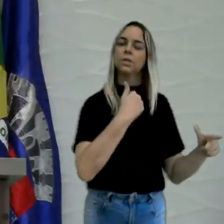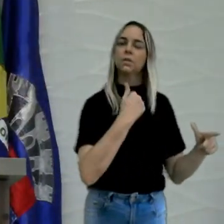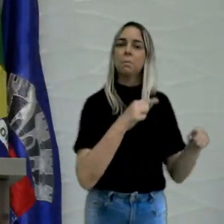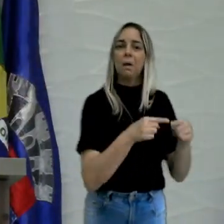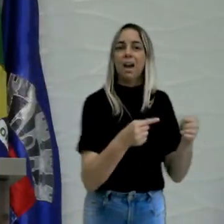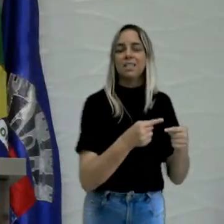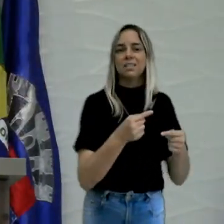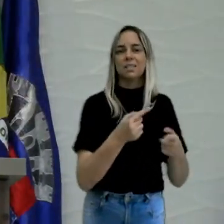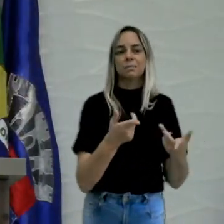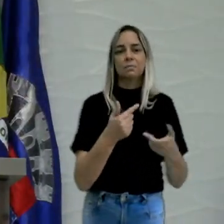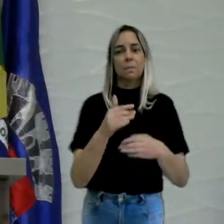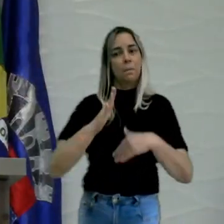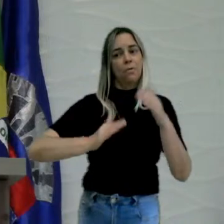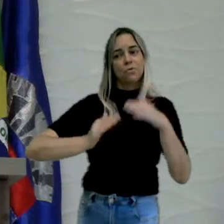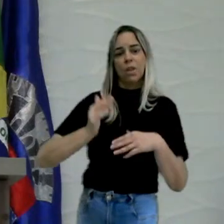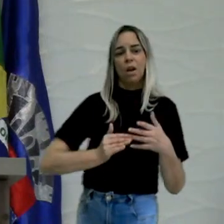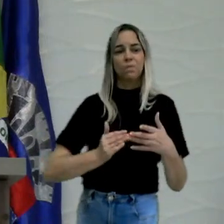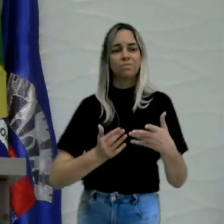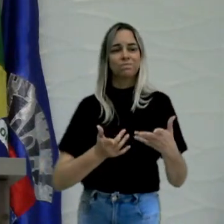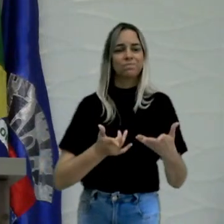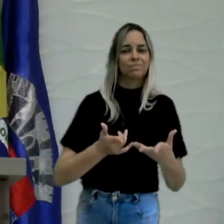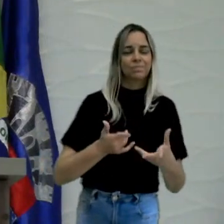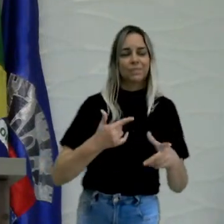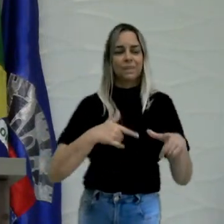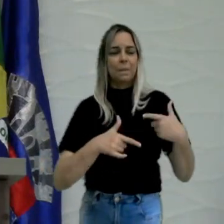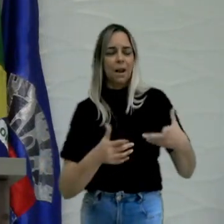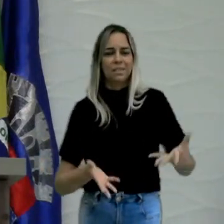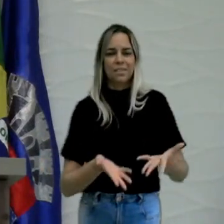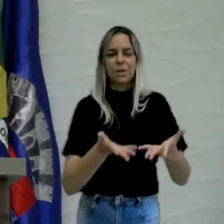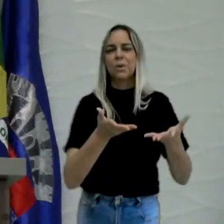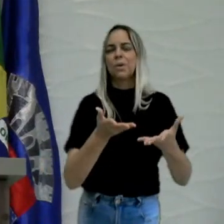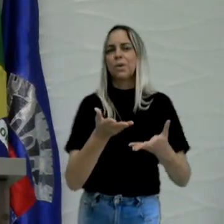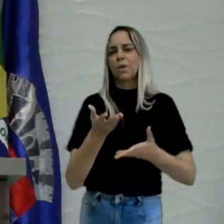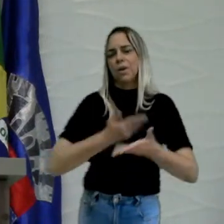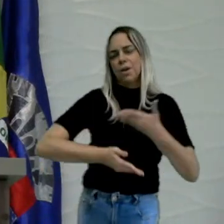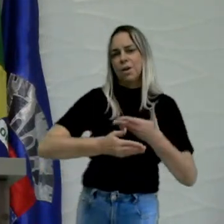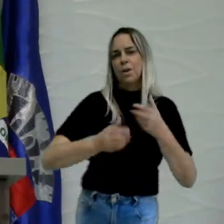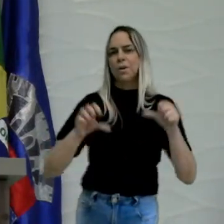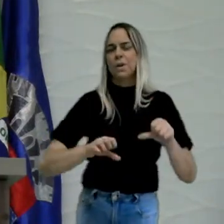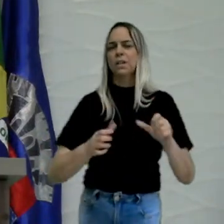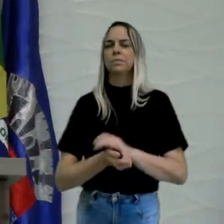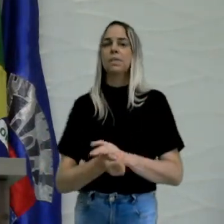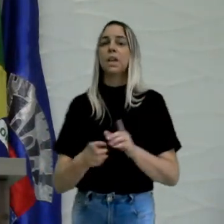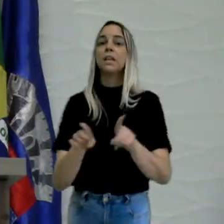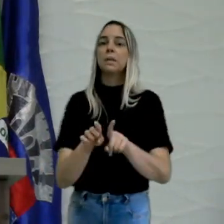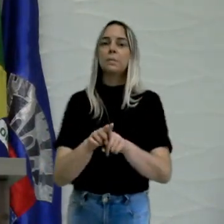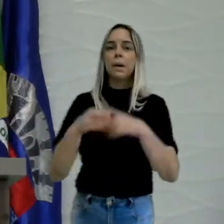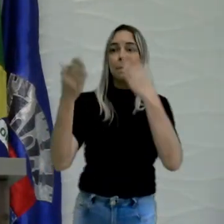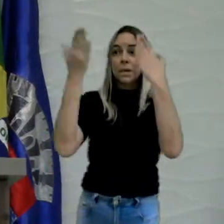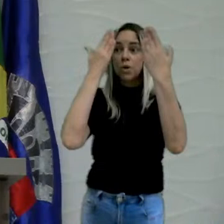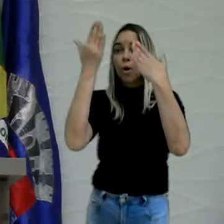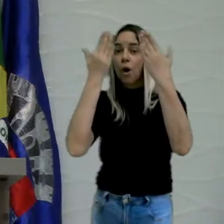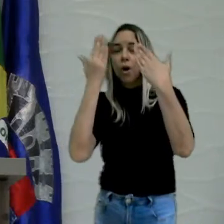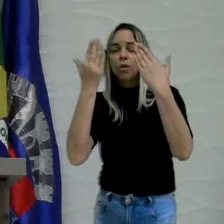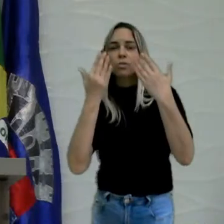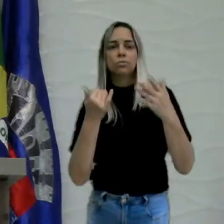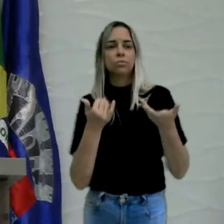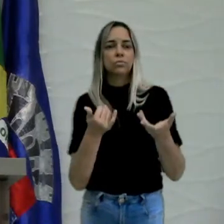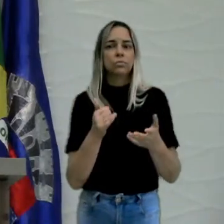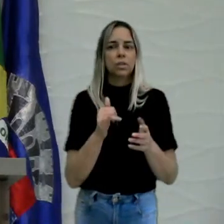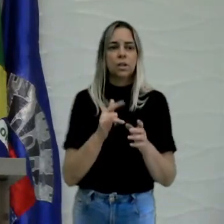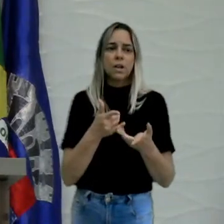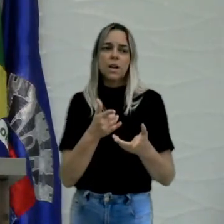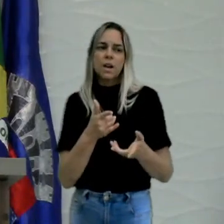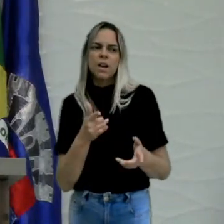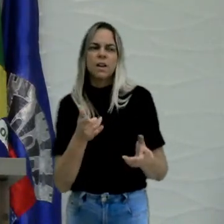atendimento. Tem vários psicólogos em São Bento, prefeito. Não seja um criminoso, não. Resolva